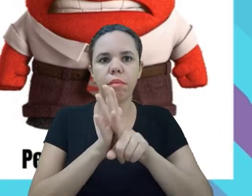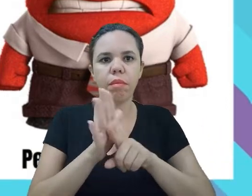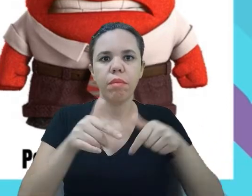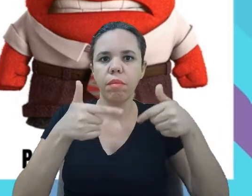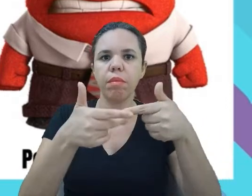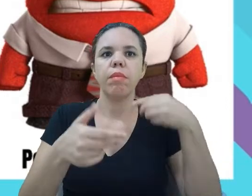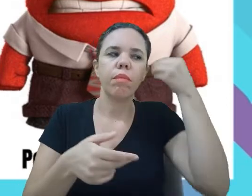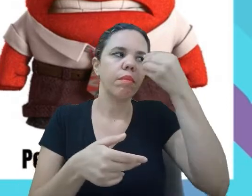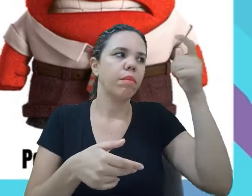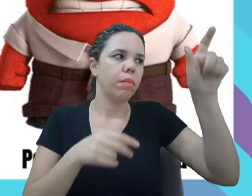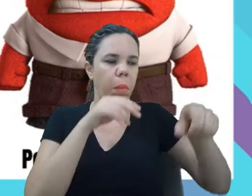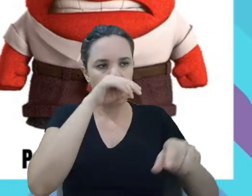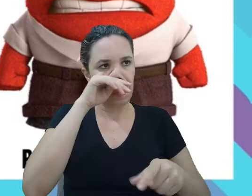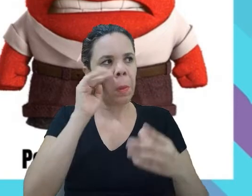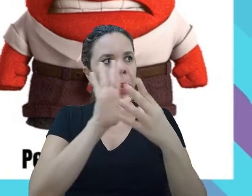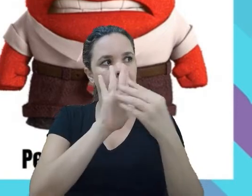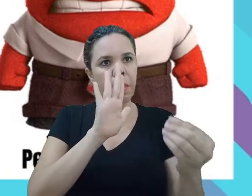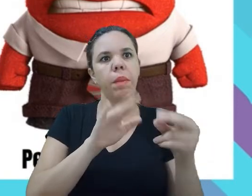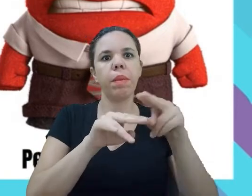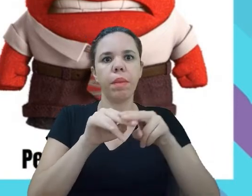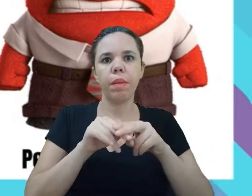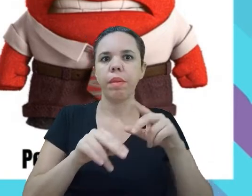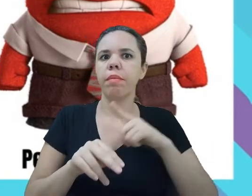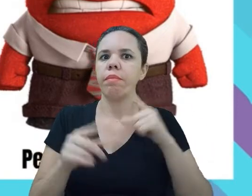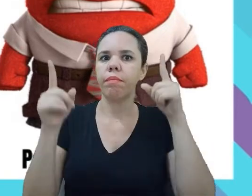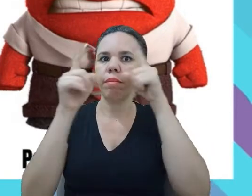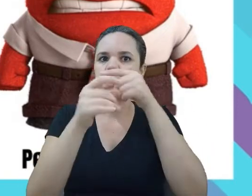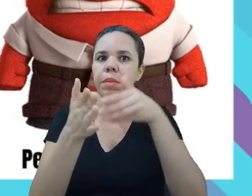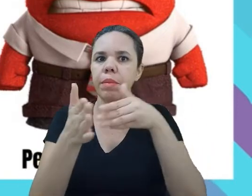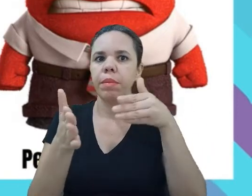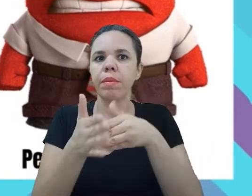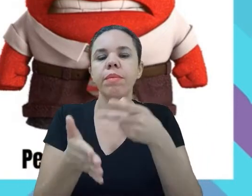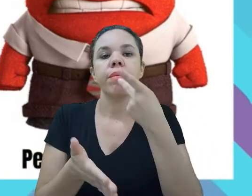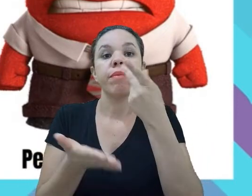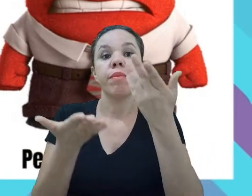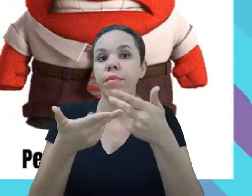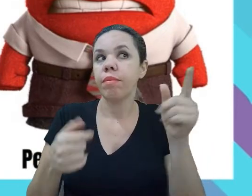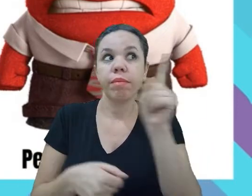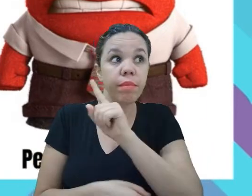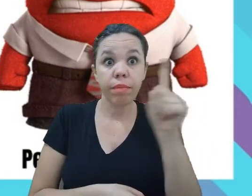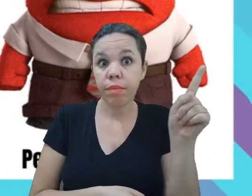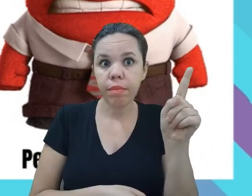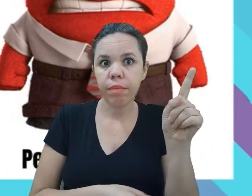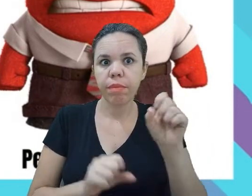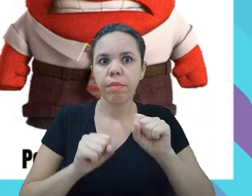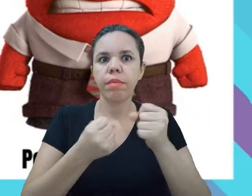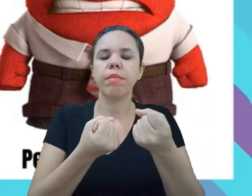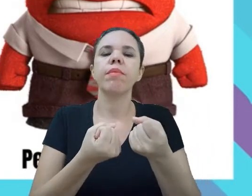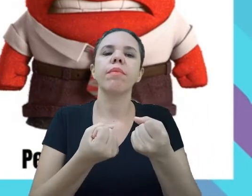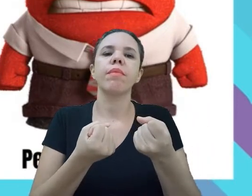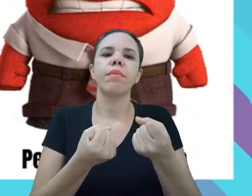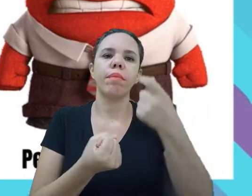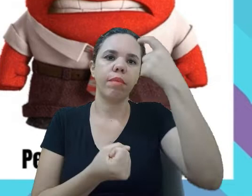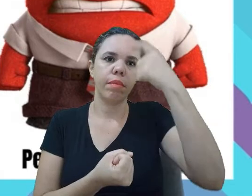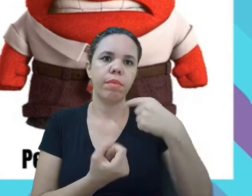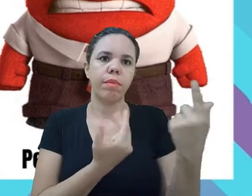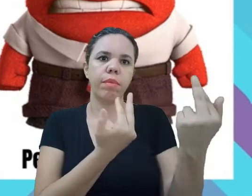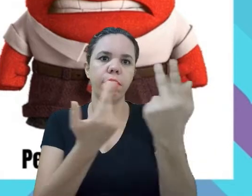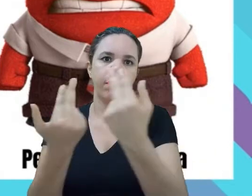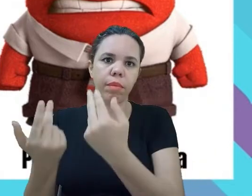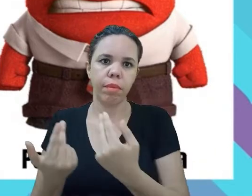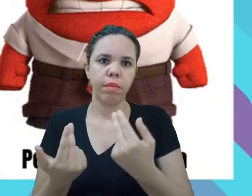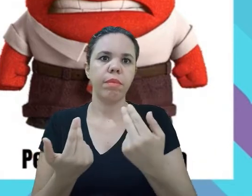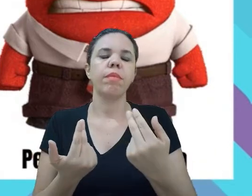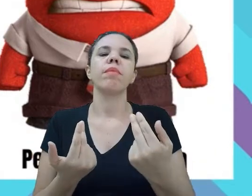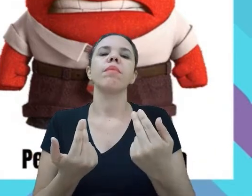Abram, 1970. Então é importante ressaltar que é na hora que retém as fezes. Por isso, a principal